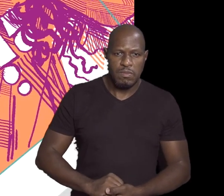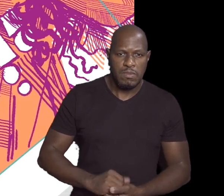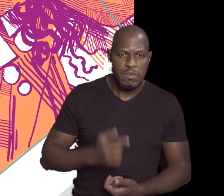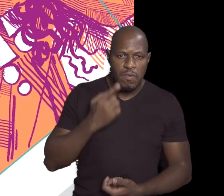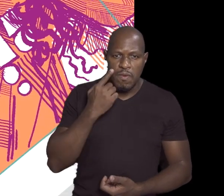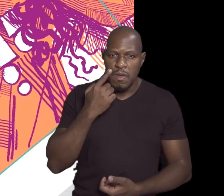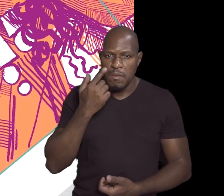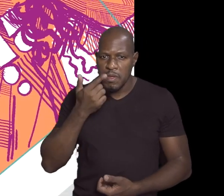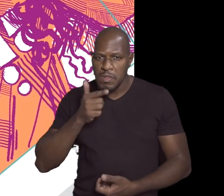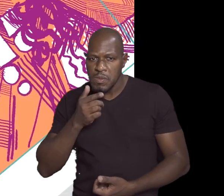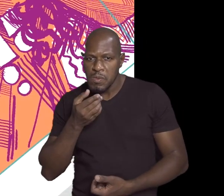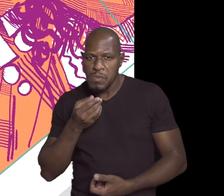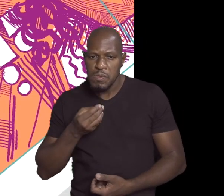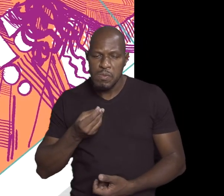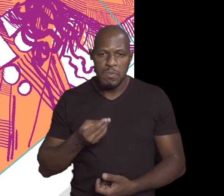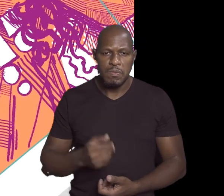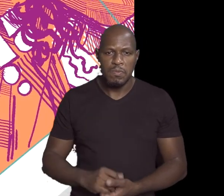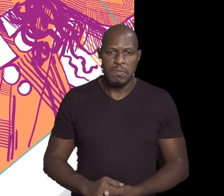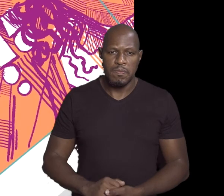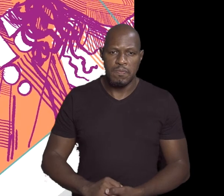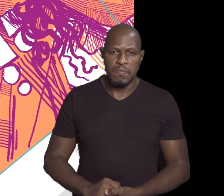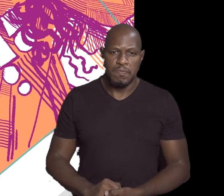Tudozinho.